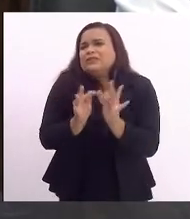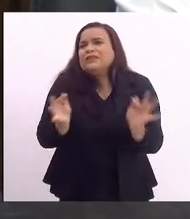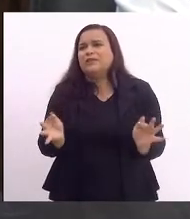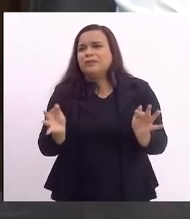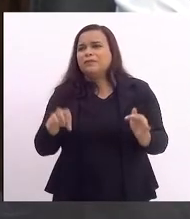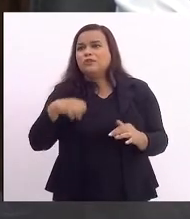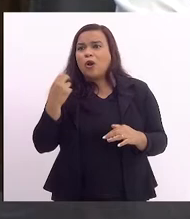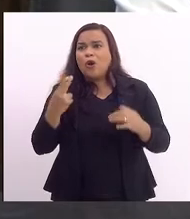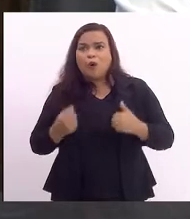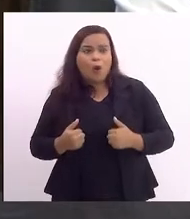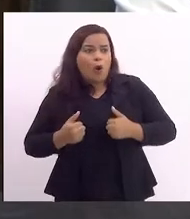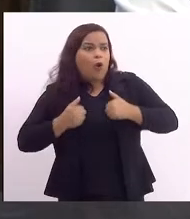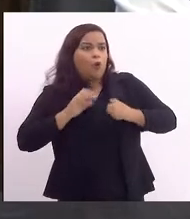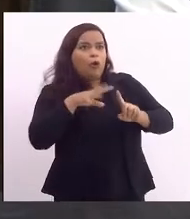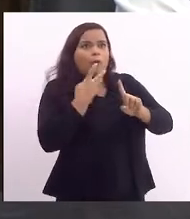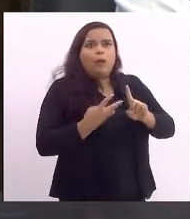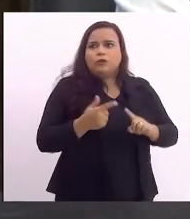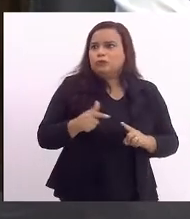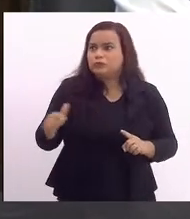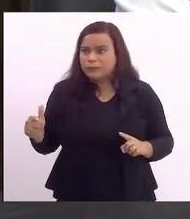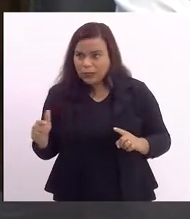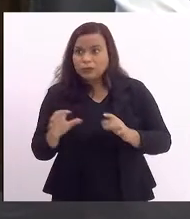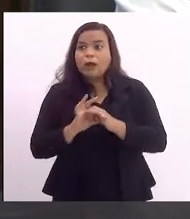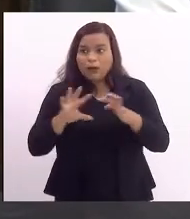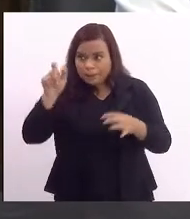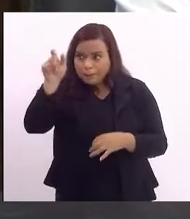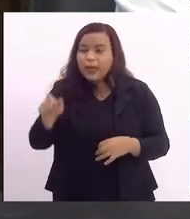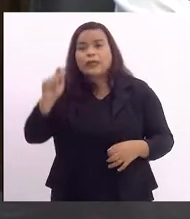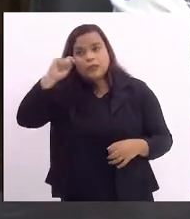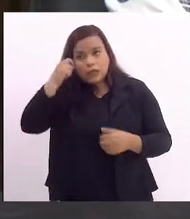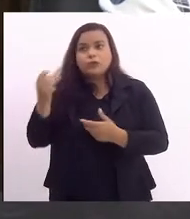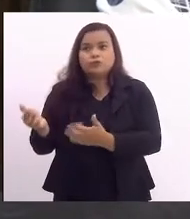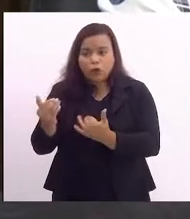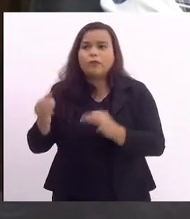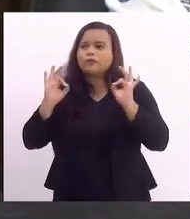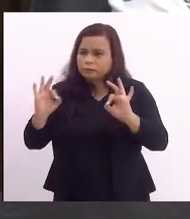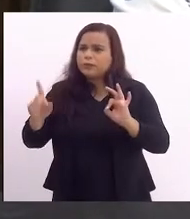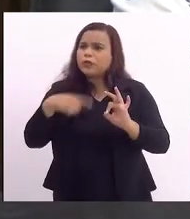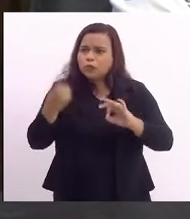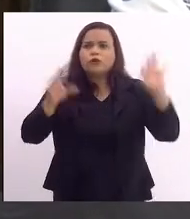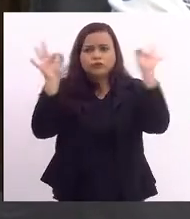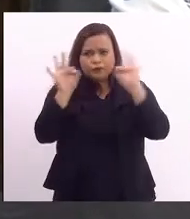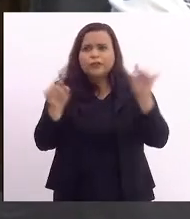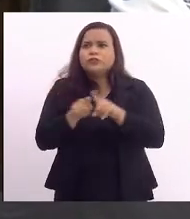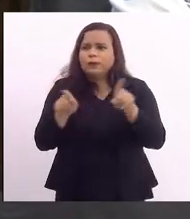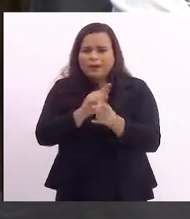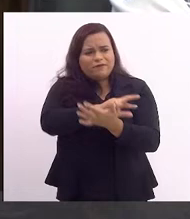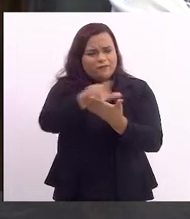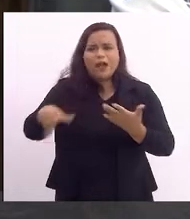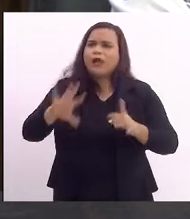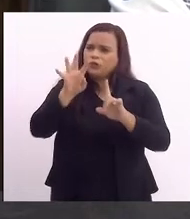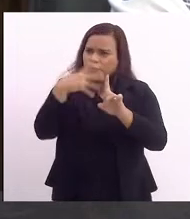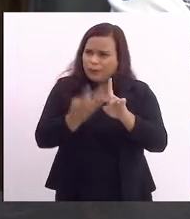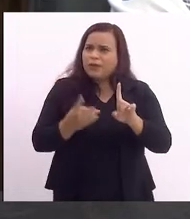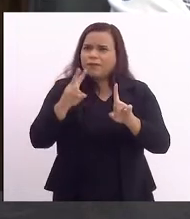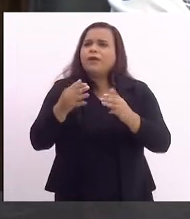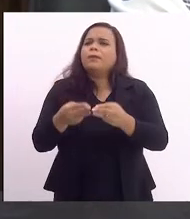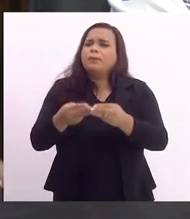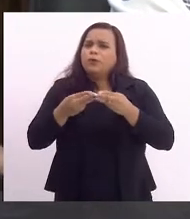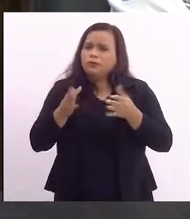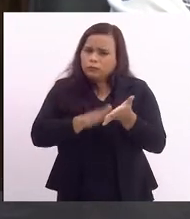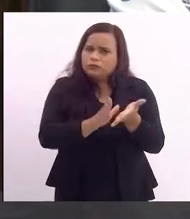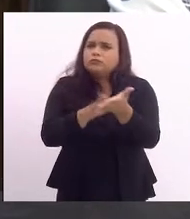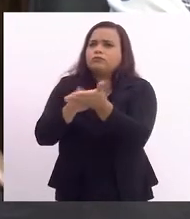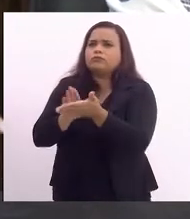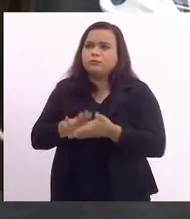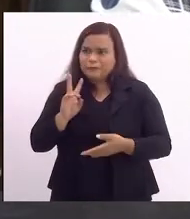da homenagem prestada à liberdade de um jovem negro e a todos os outros que também serão homenageados, receberão a sua moção de louvor, mas a